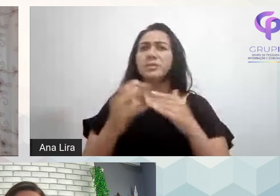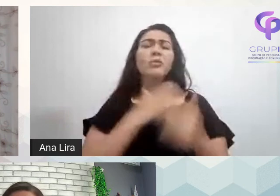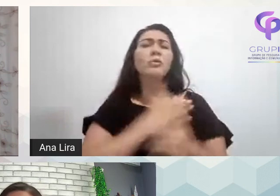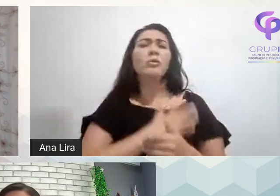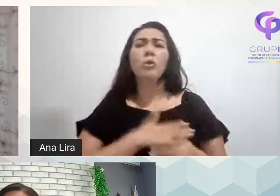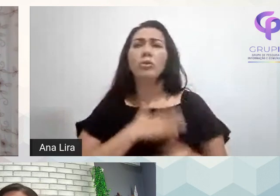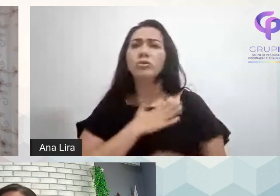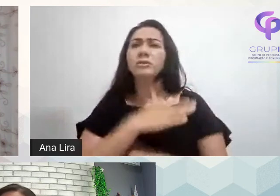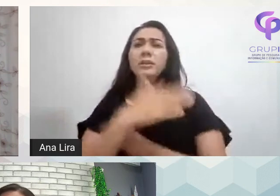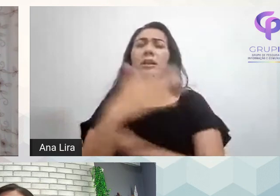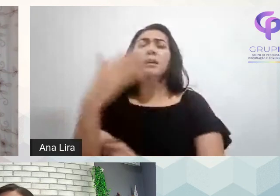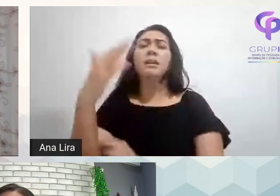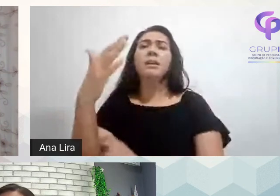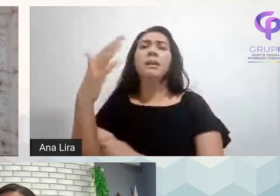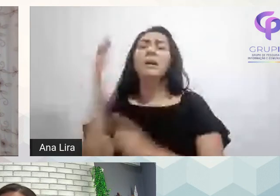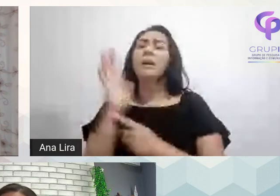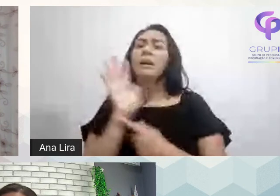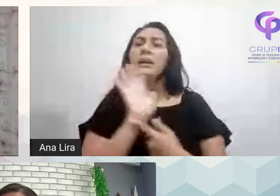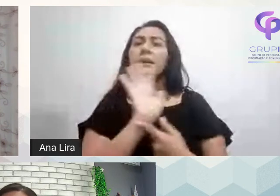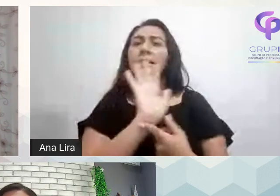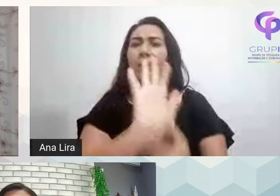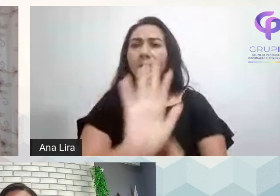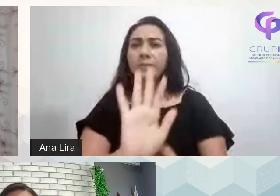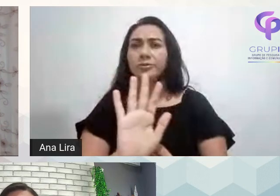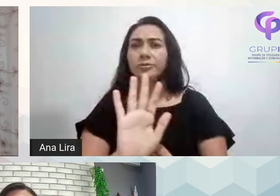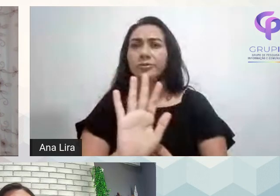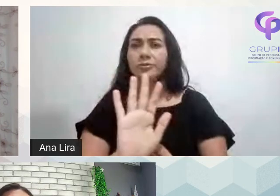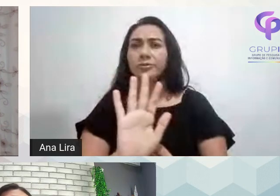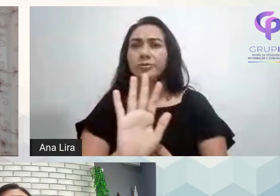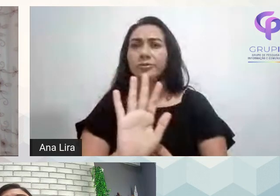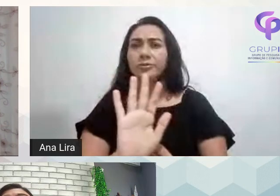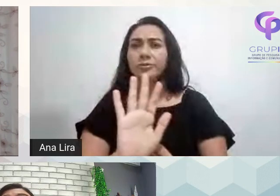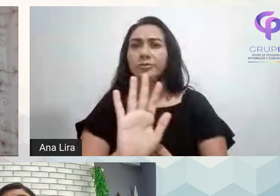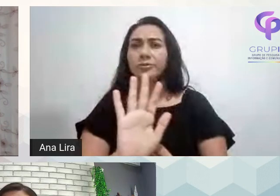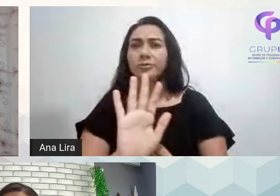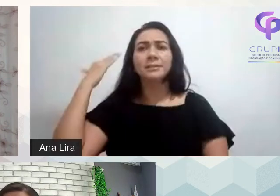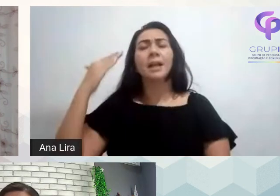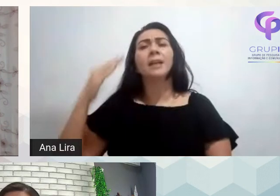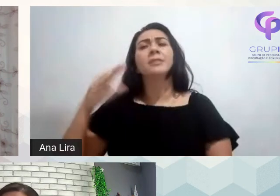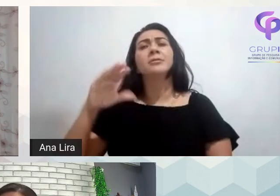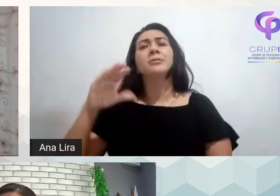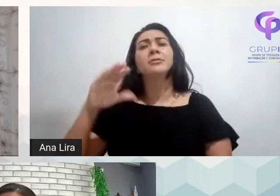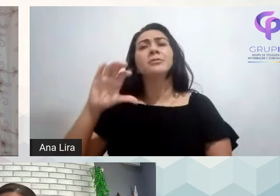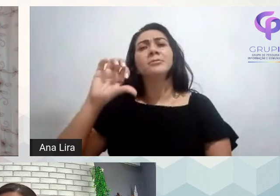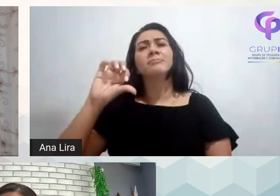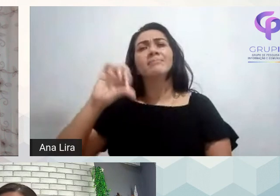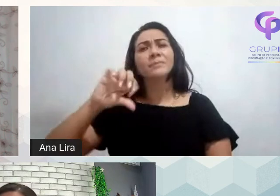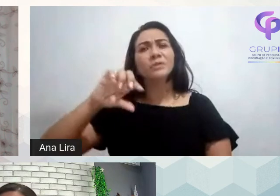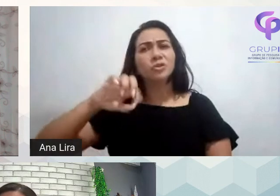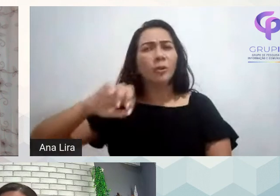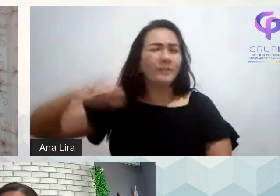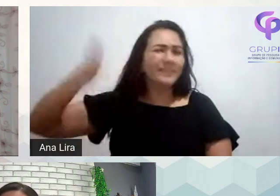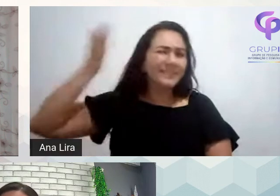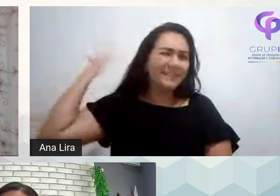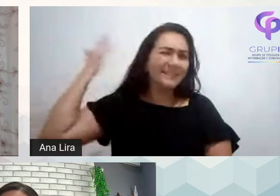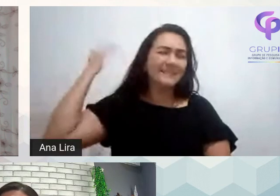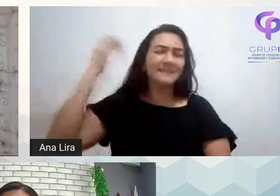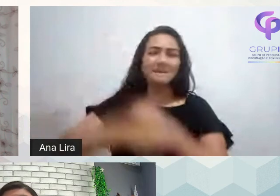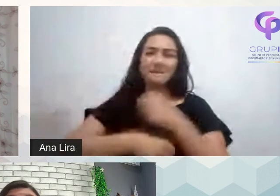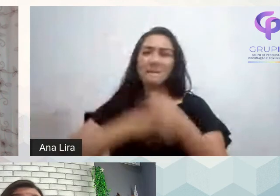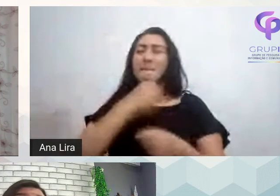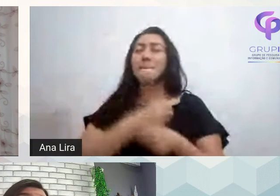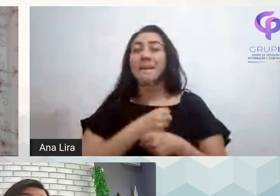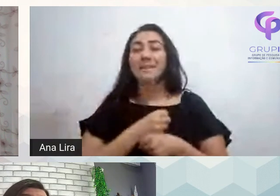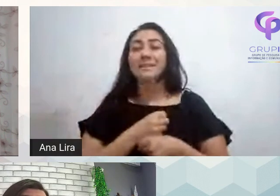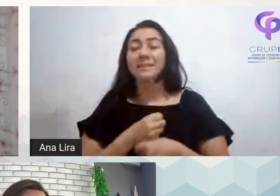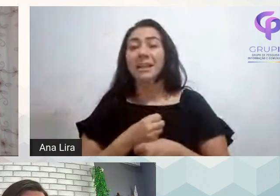gestão, na década de 90, arquivo, biblioteca e museu para a área de gestão passou a ser considerado a organização